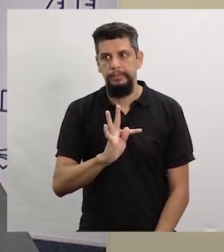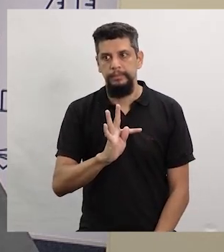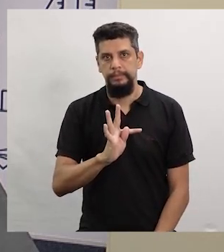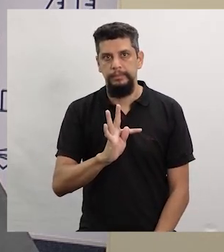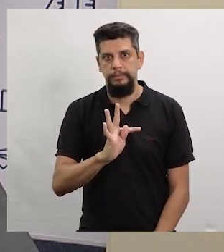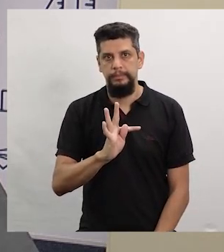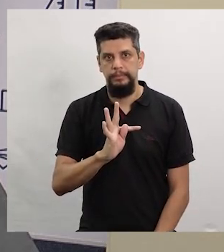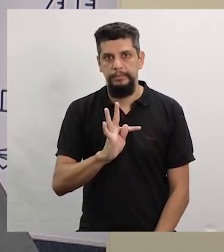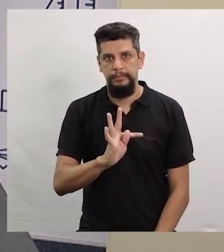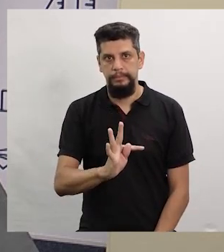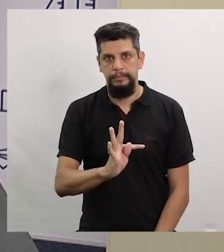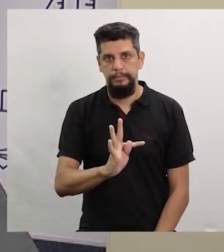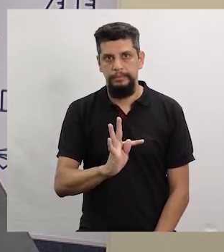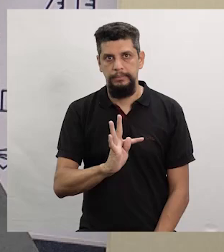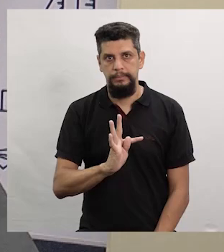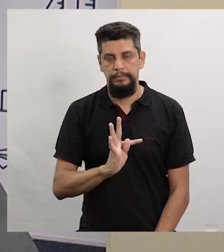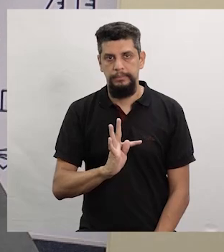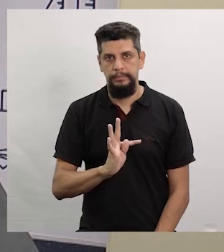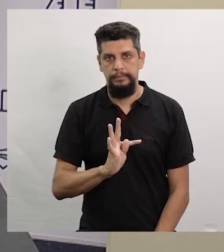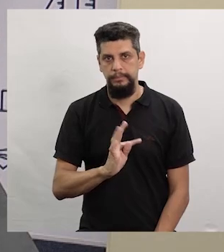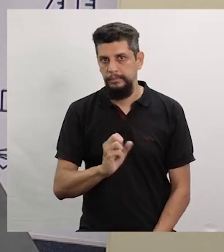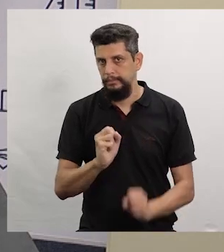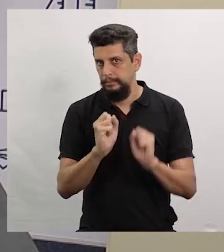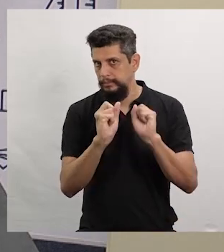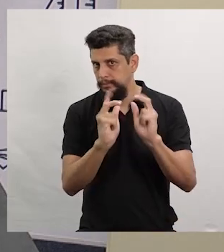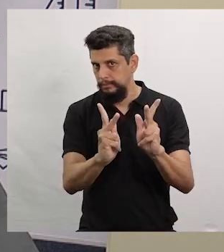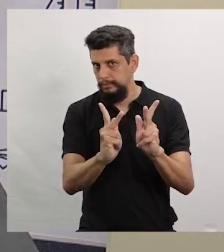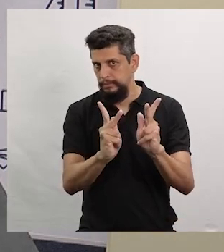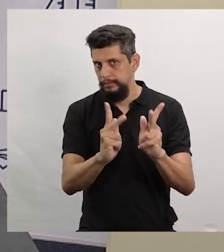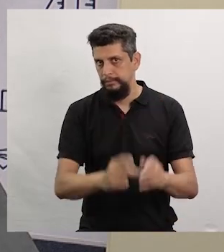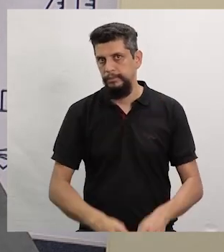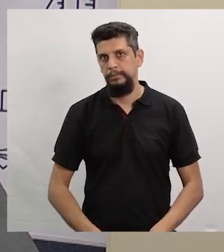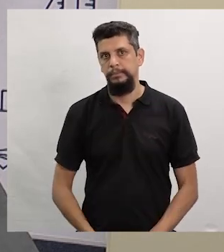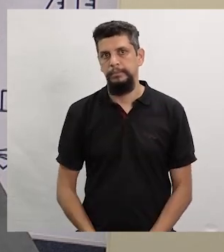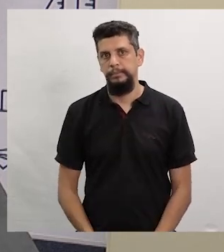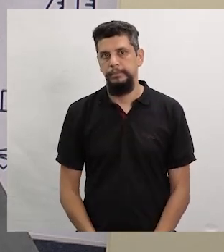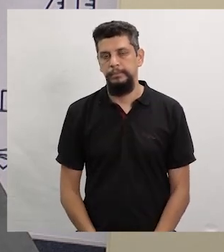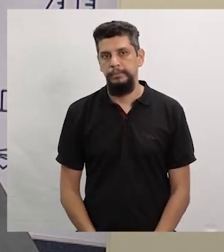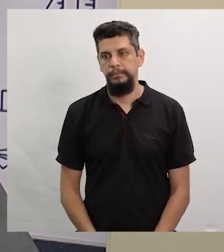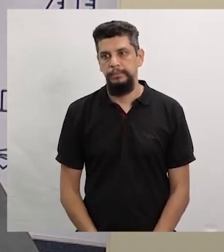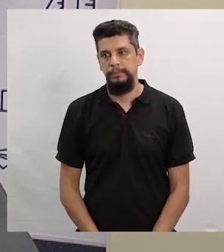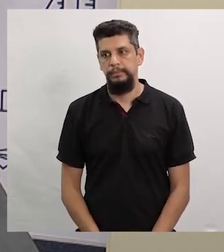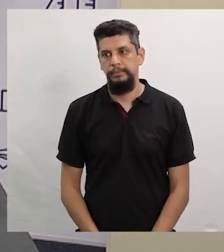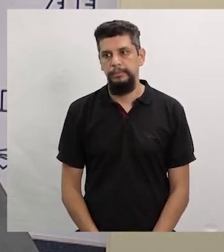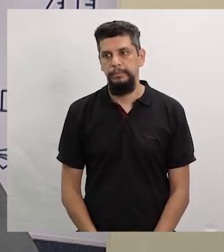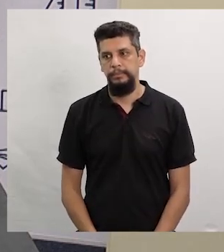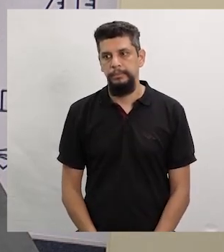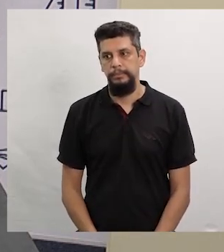céu da boca t t certo Deixa eu pôr um pouquinho mais para